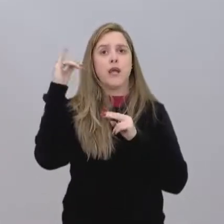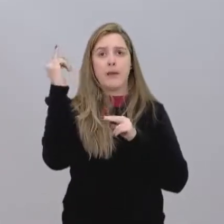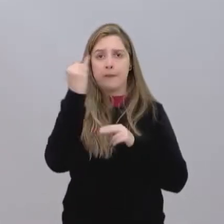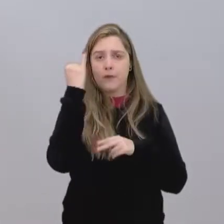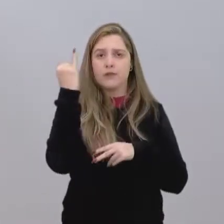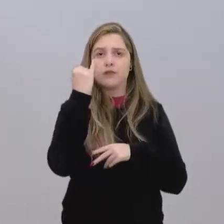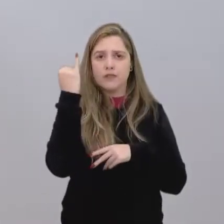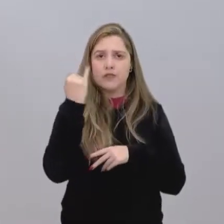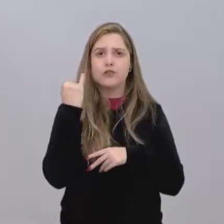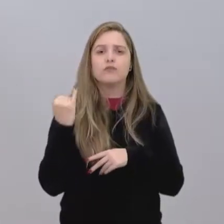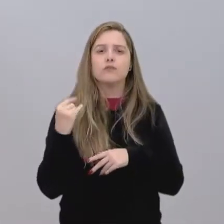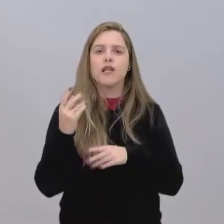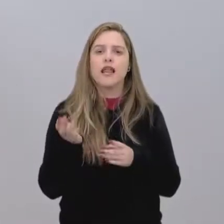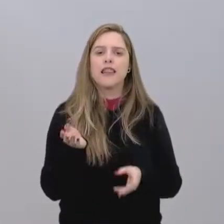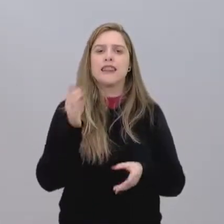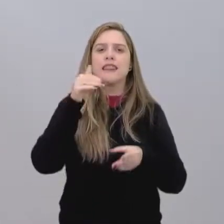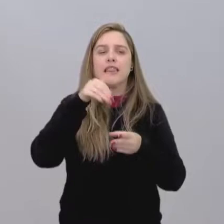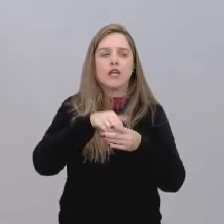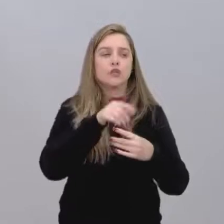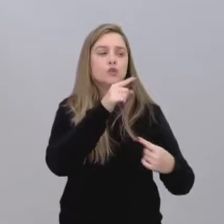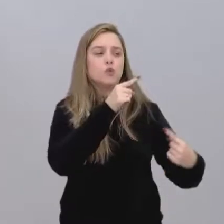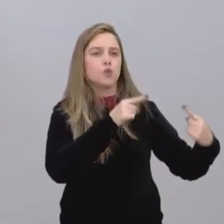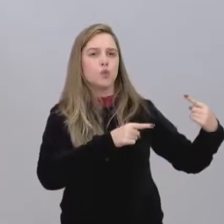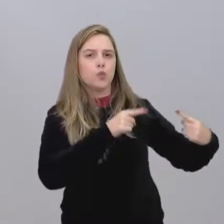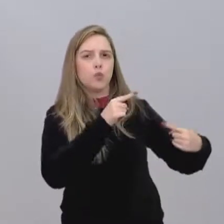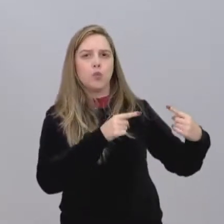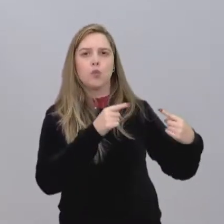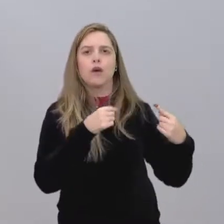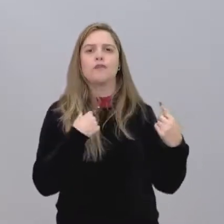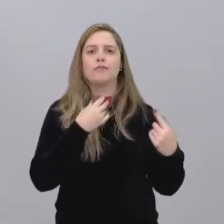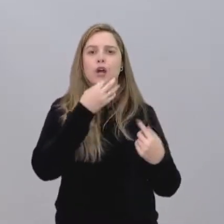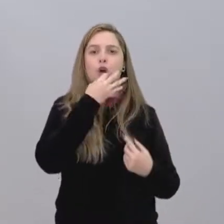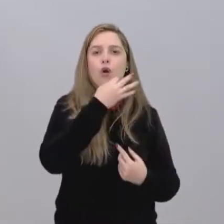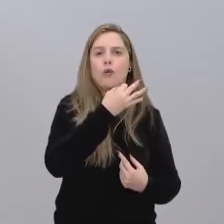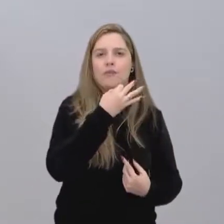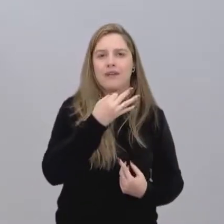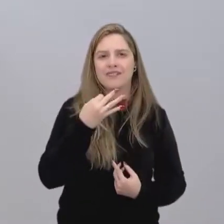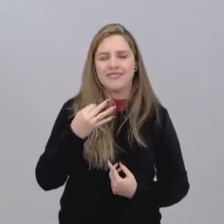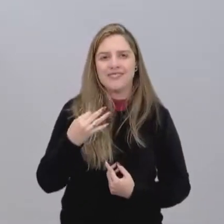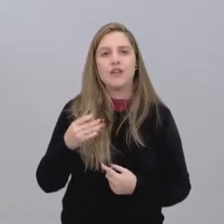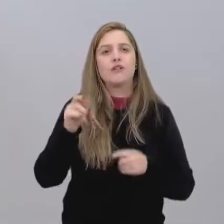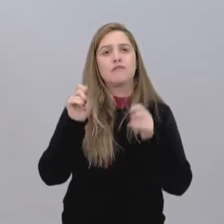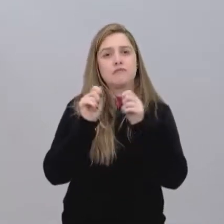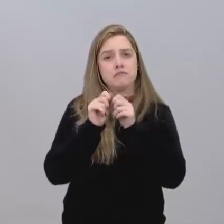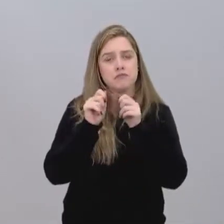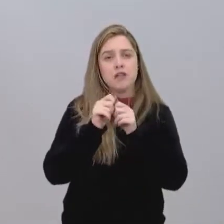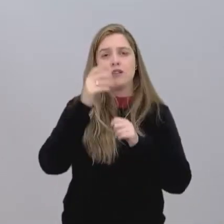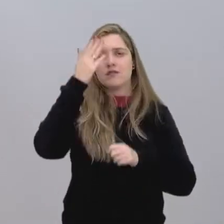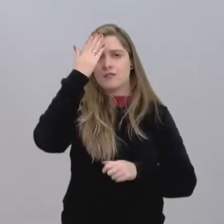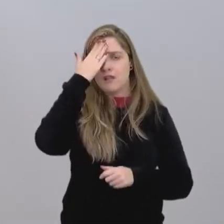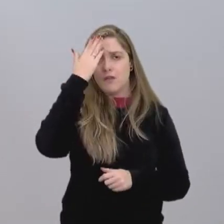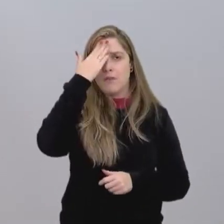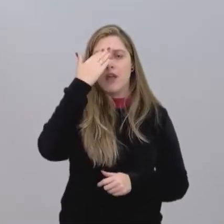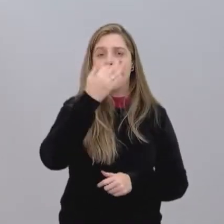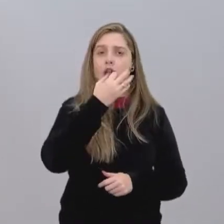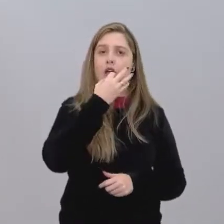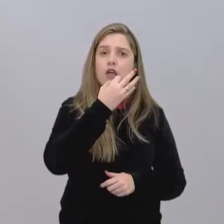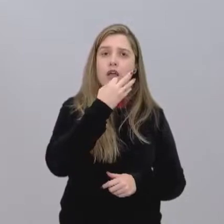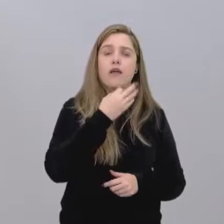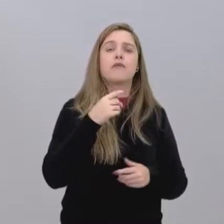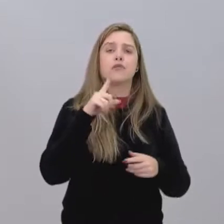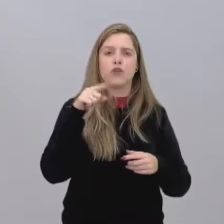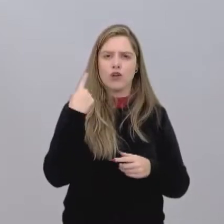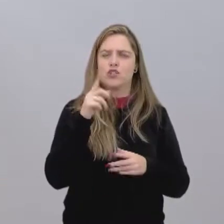aí dentro de um debate a argumentação. E saber argumentar, né, era algo que a gente estava conversando bastante na